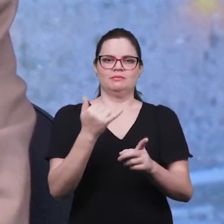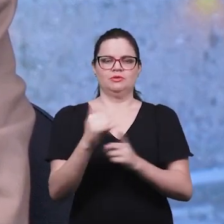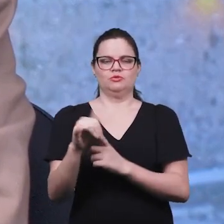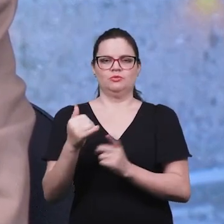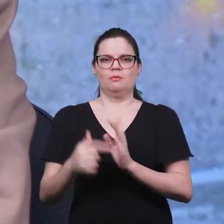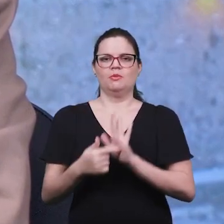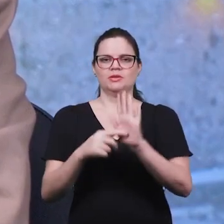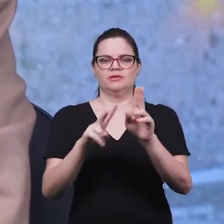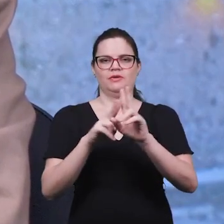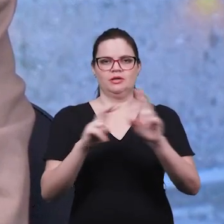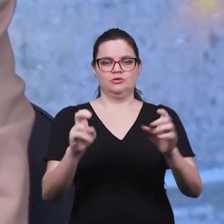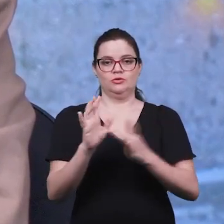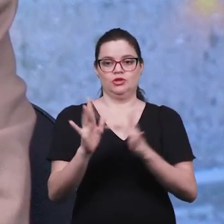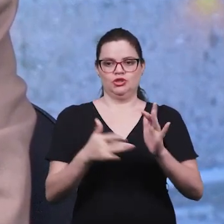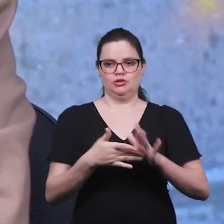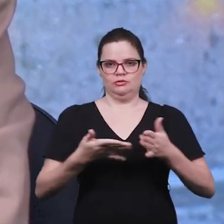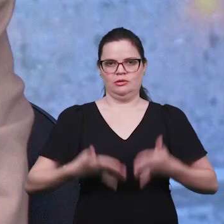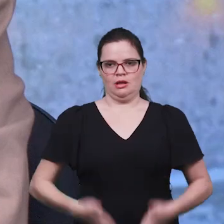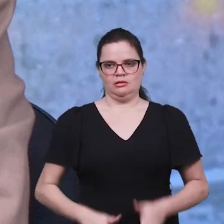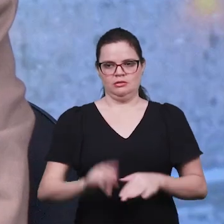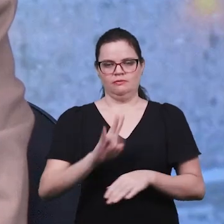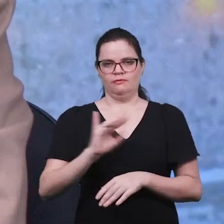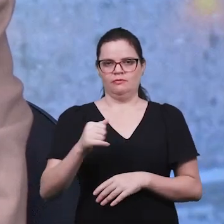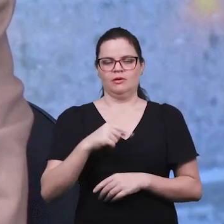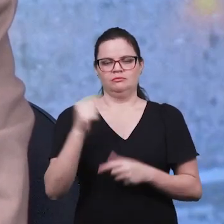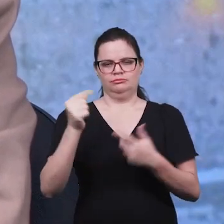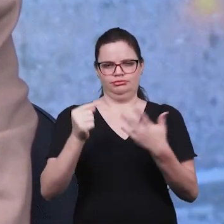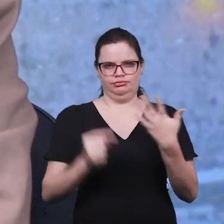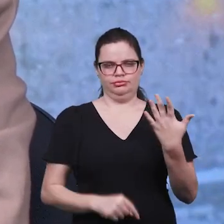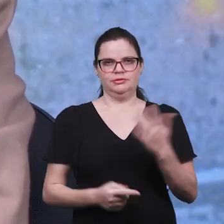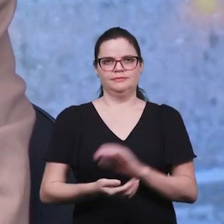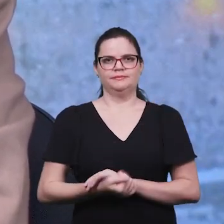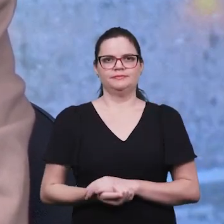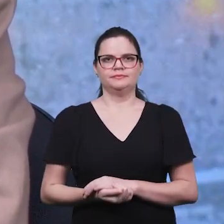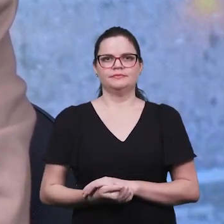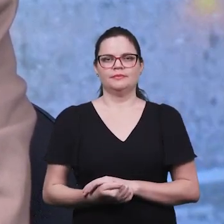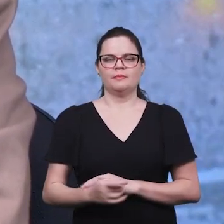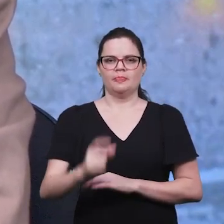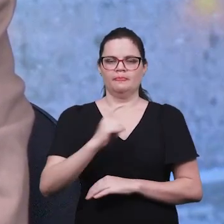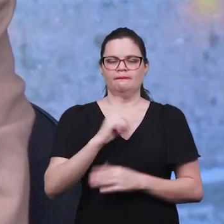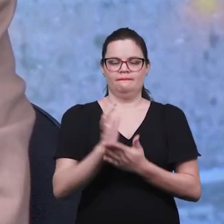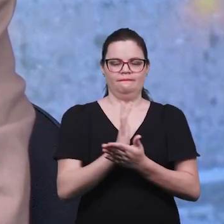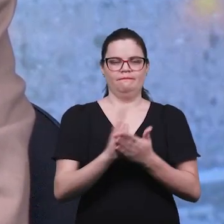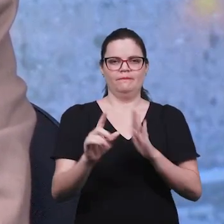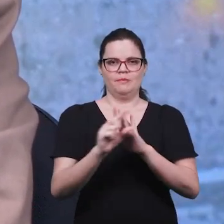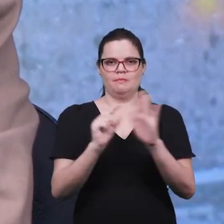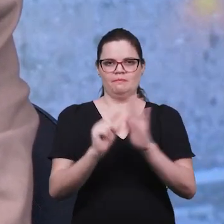que mostravam o seu nascimento, várias. Nós colocamos apenas um dos versos,